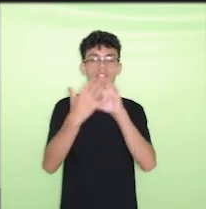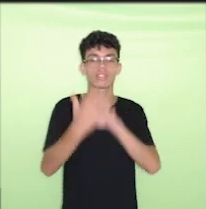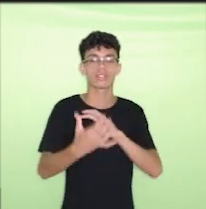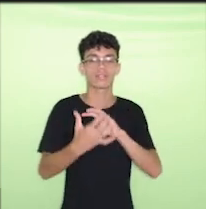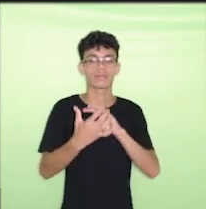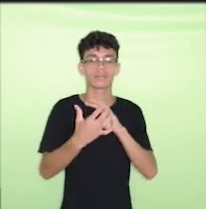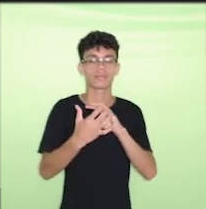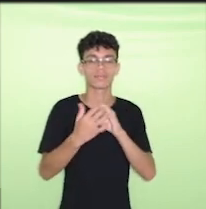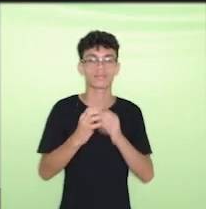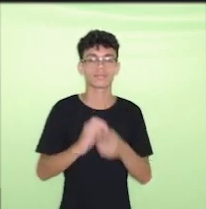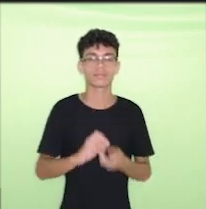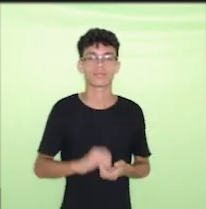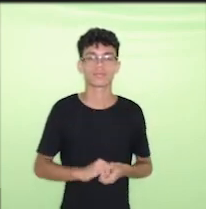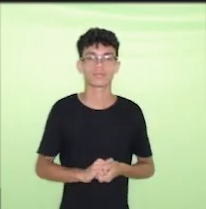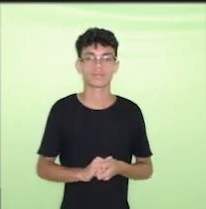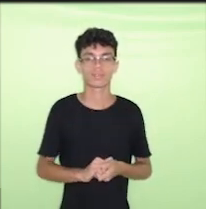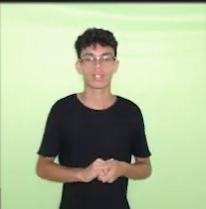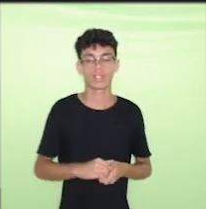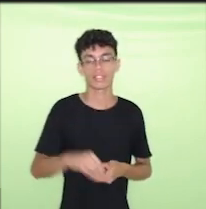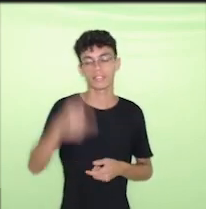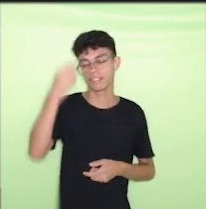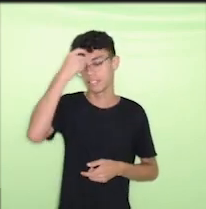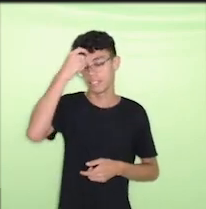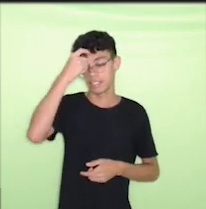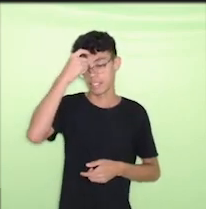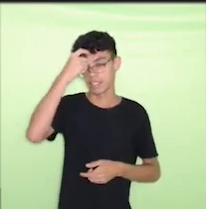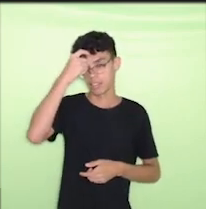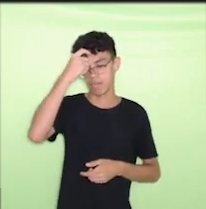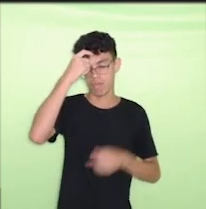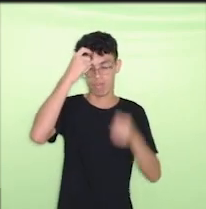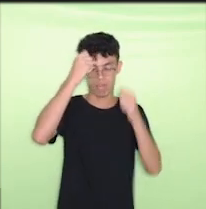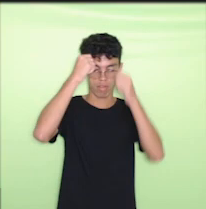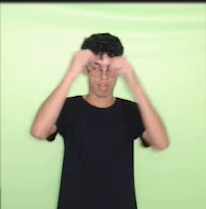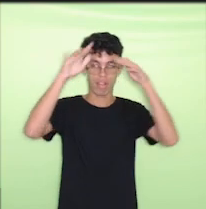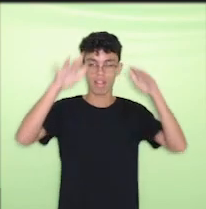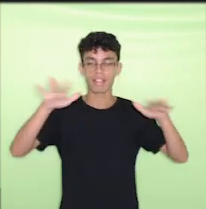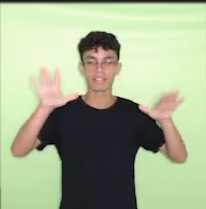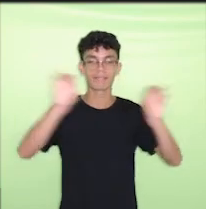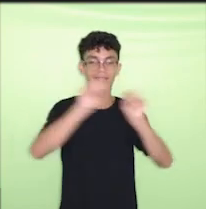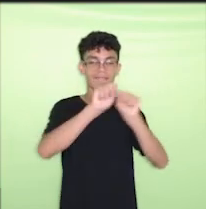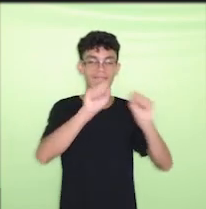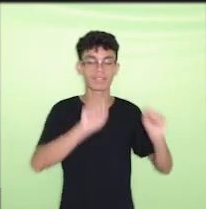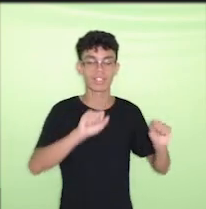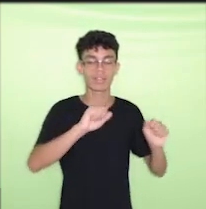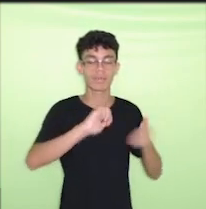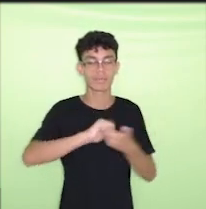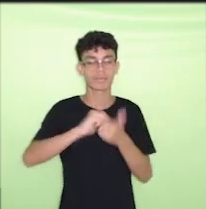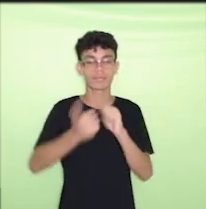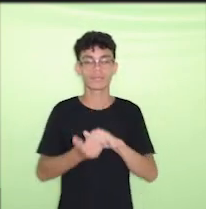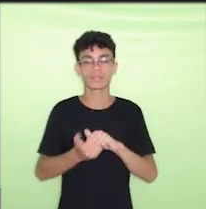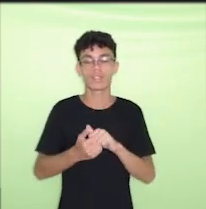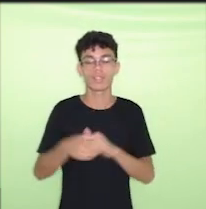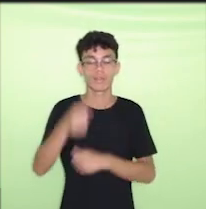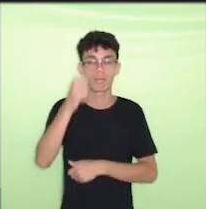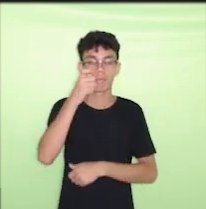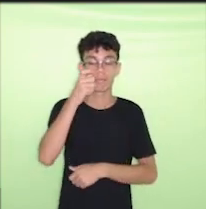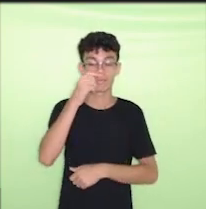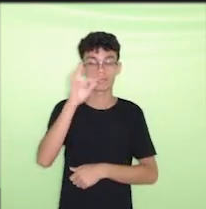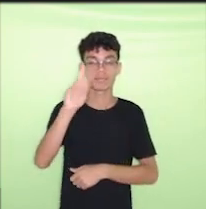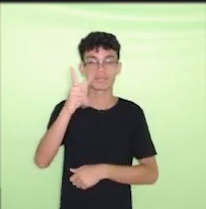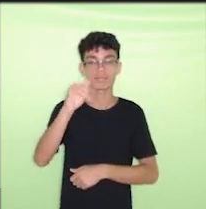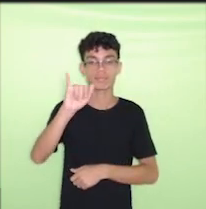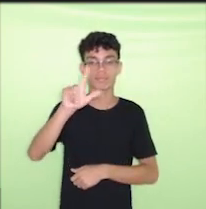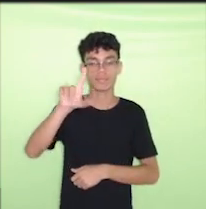transformar a mentalidade para que ela se adeque e sirva ao sistema, enfim. Eu acho muito interessante como a Hilda tinha